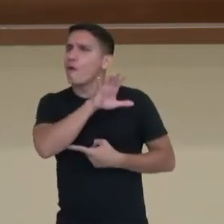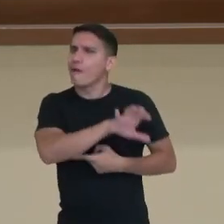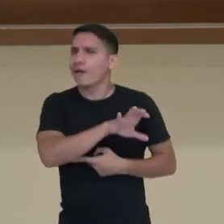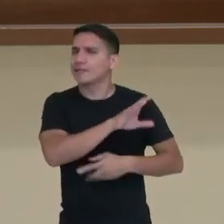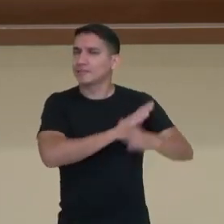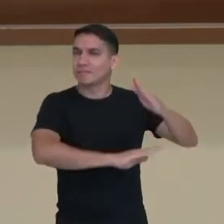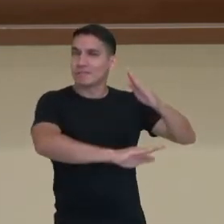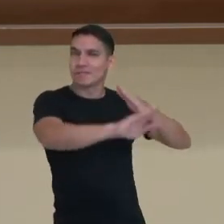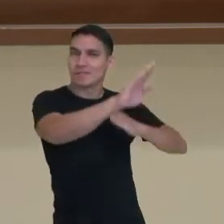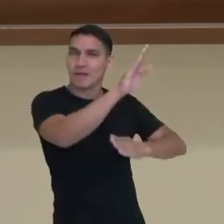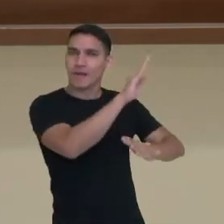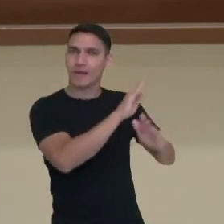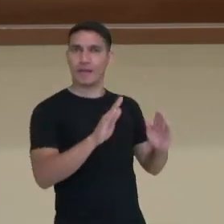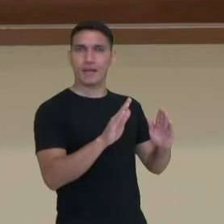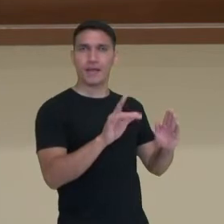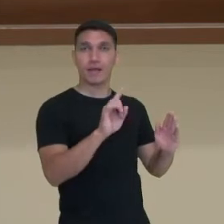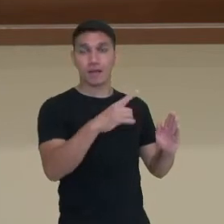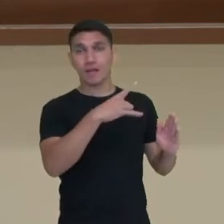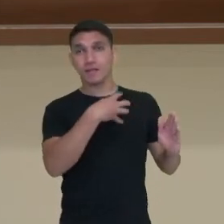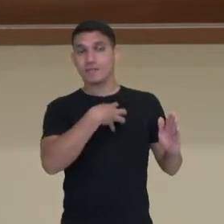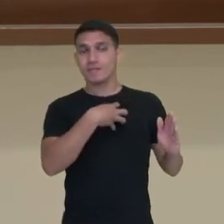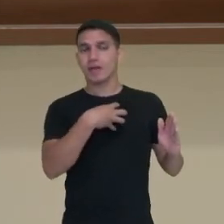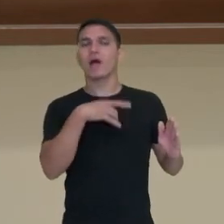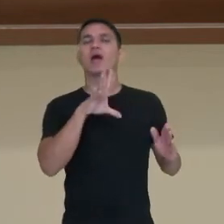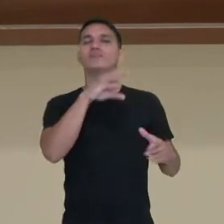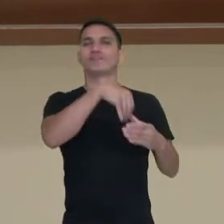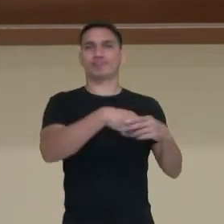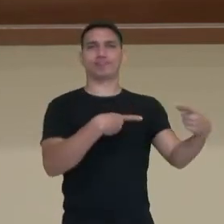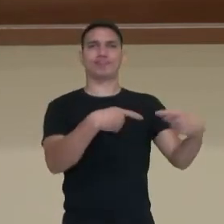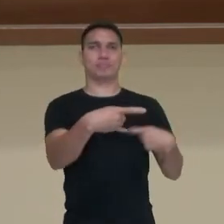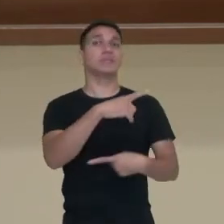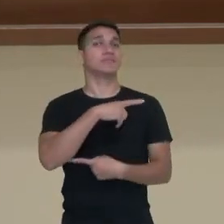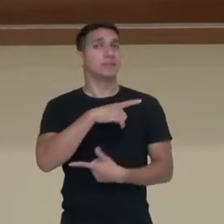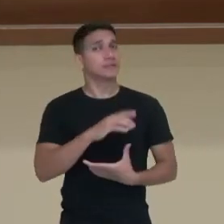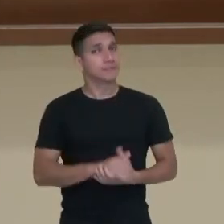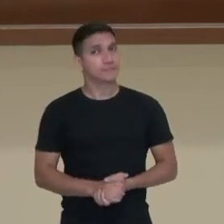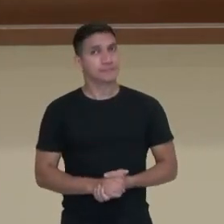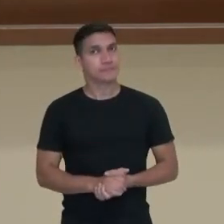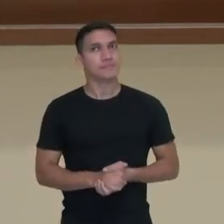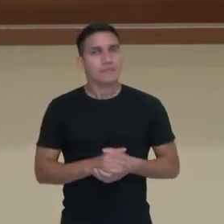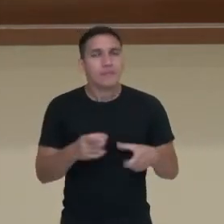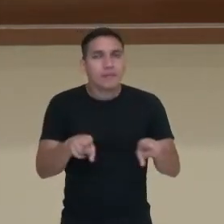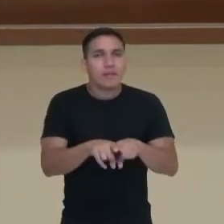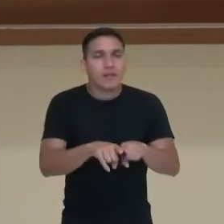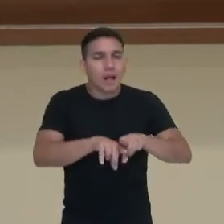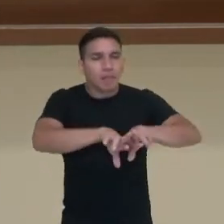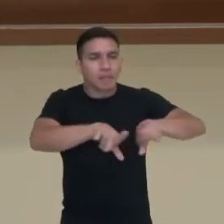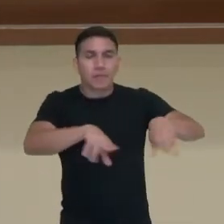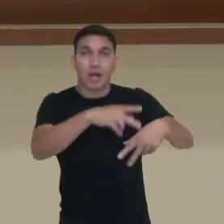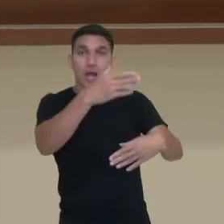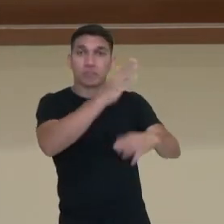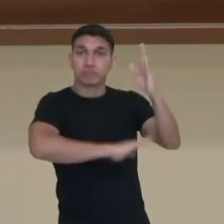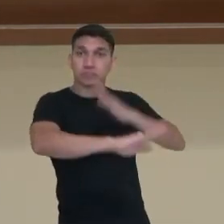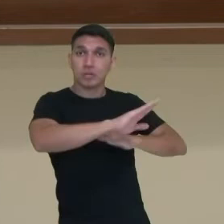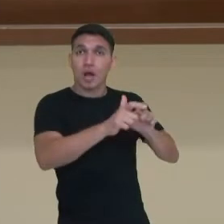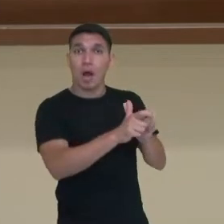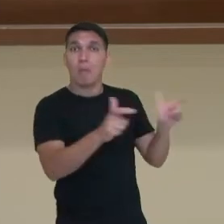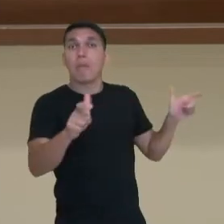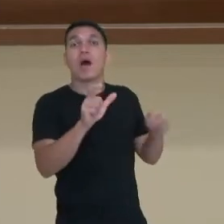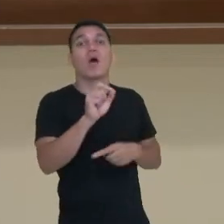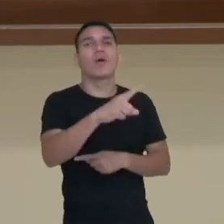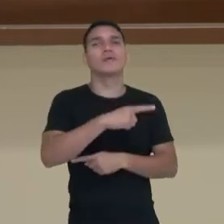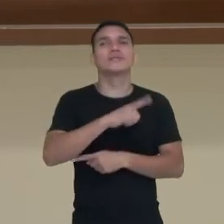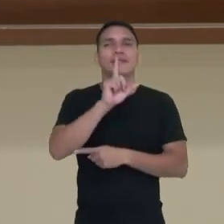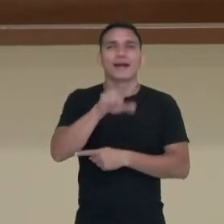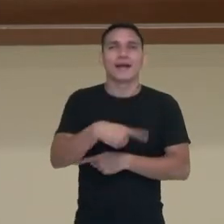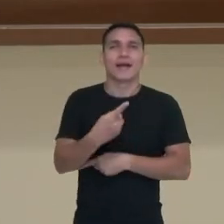artes marciais nas guerras, por exemplo, tá? Entre essas artes marciais, a maioria delas são